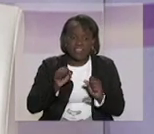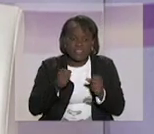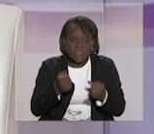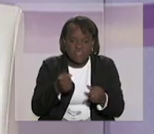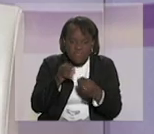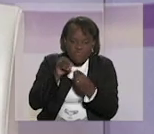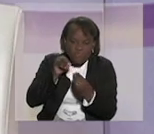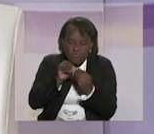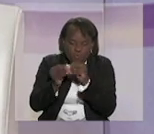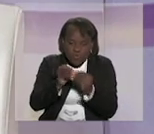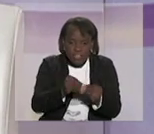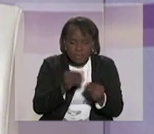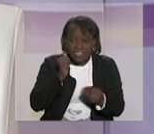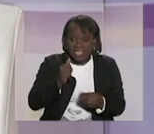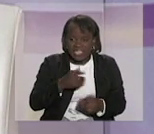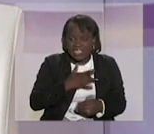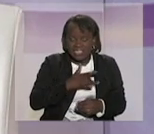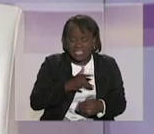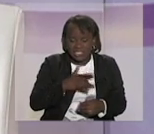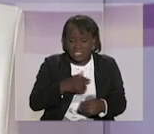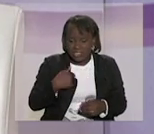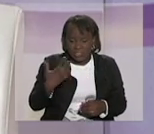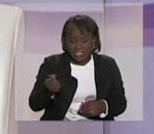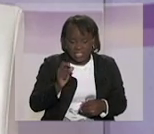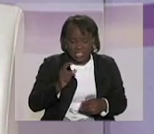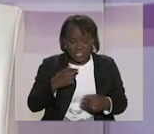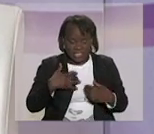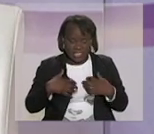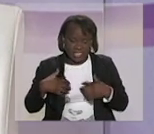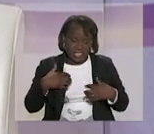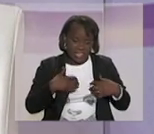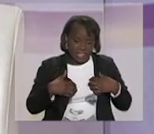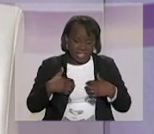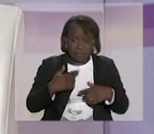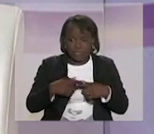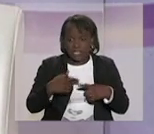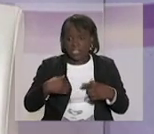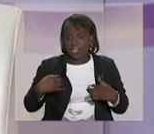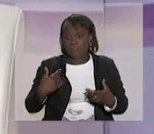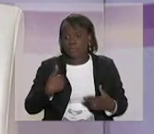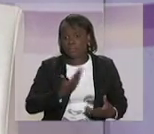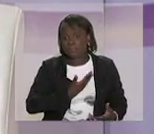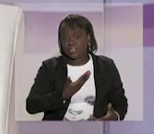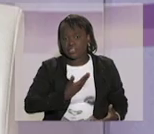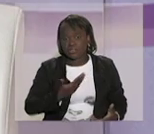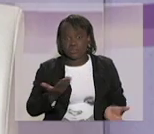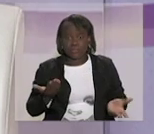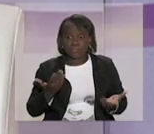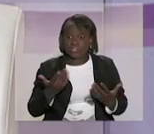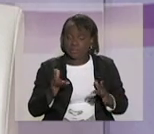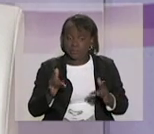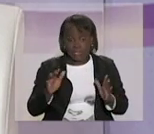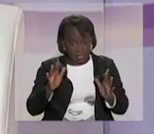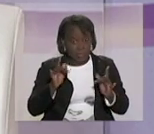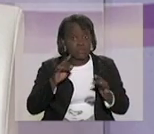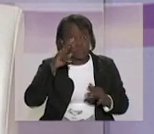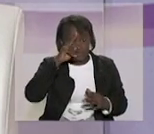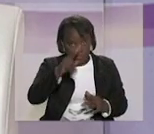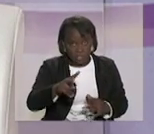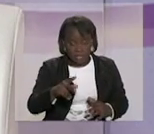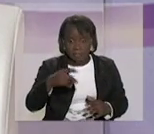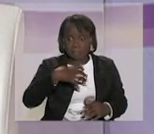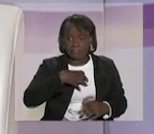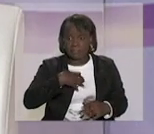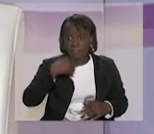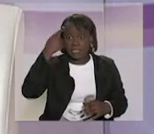amigo tenta forçar você a beijar ele, você até fica com pena de ter dito não e se sente mal porque você rejeitou o seu amigo. Isso num namoro é